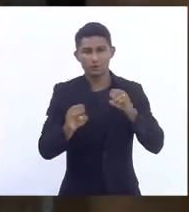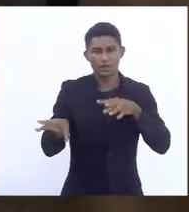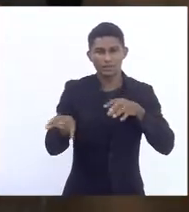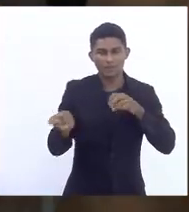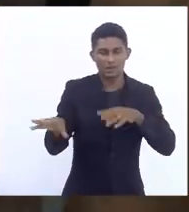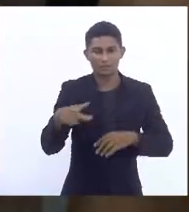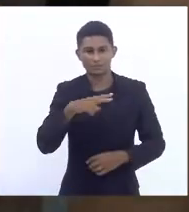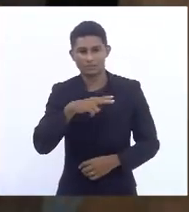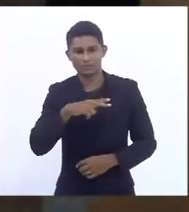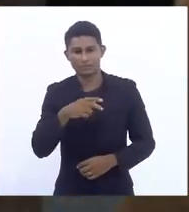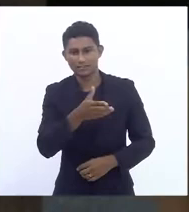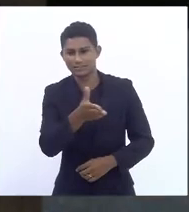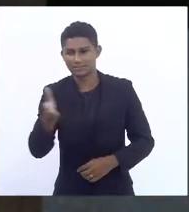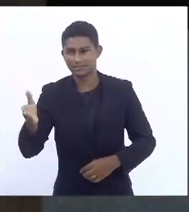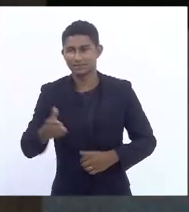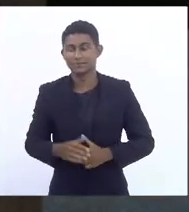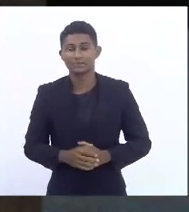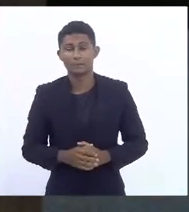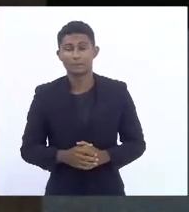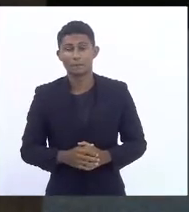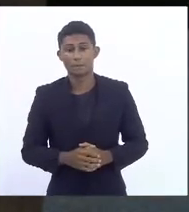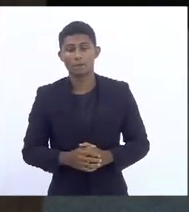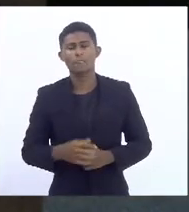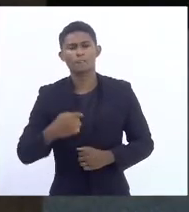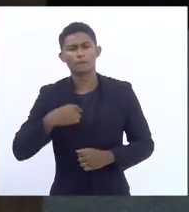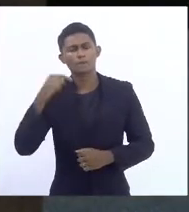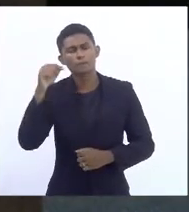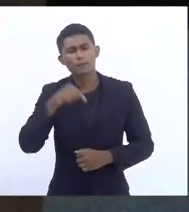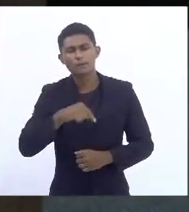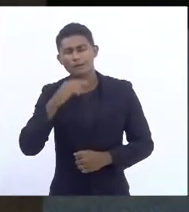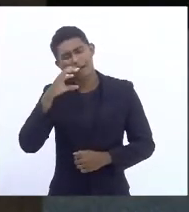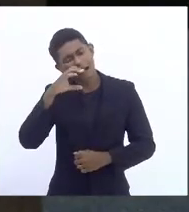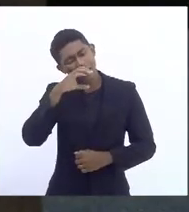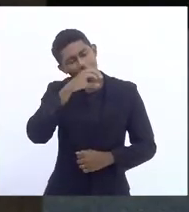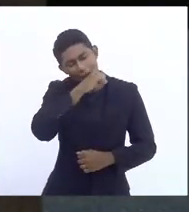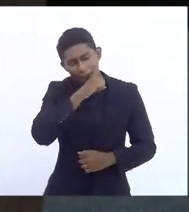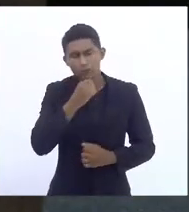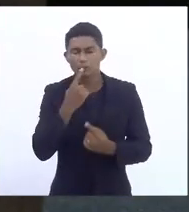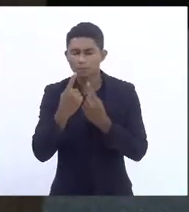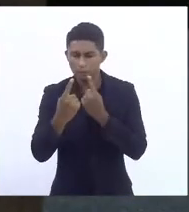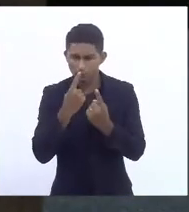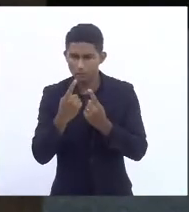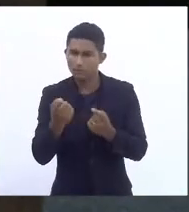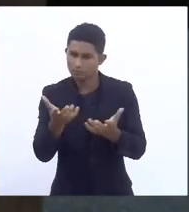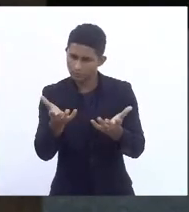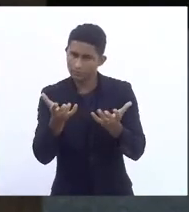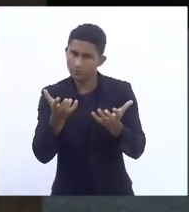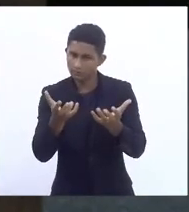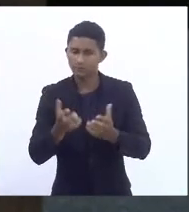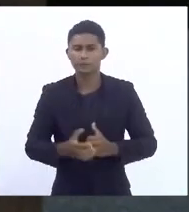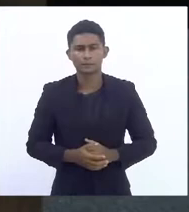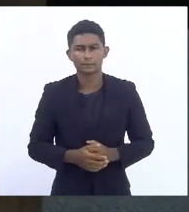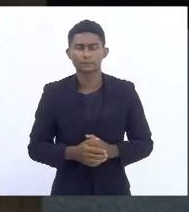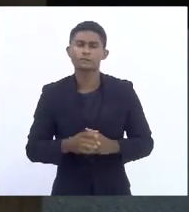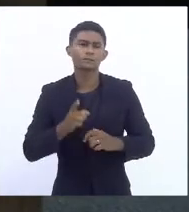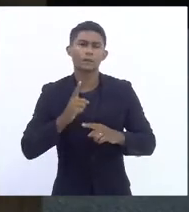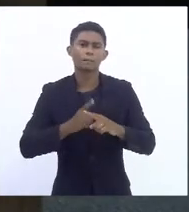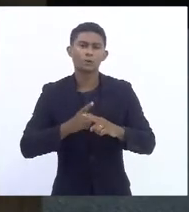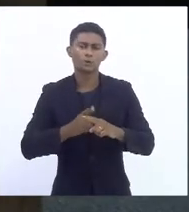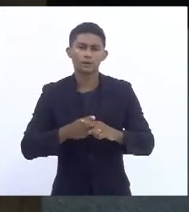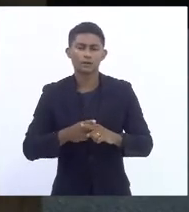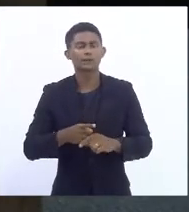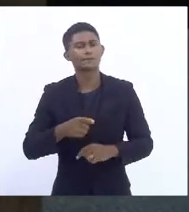particulares. Eu queria fazer uma brevíssima discussão, muito breve mesmo, porque é uma